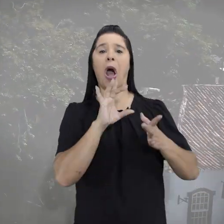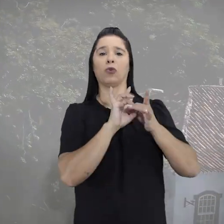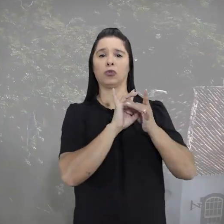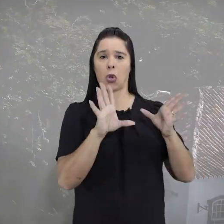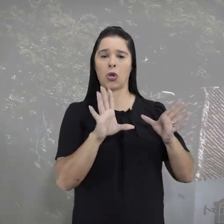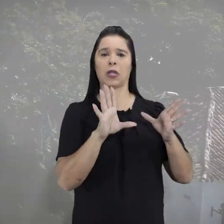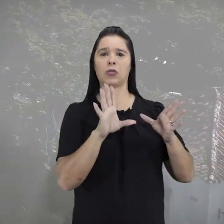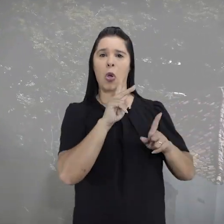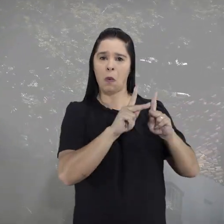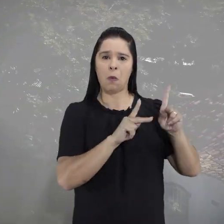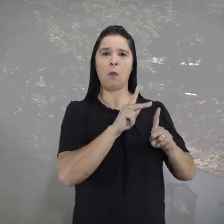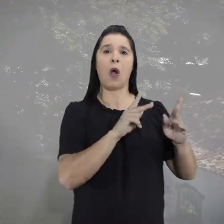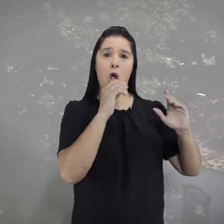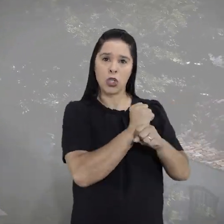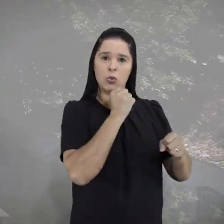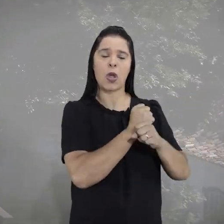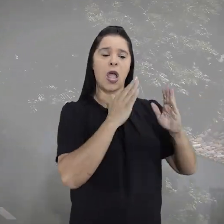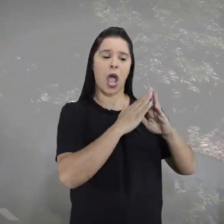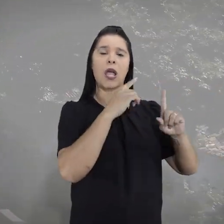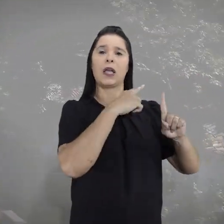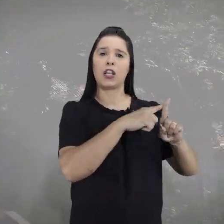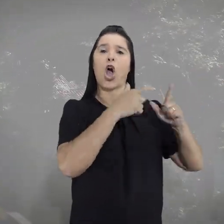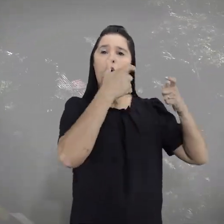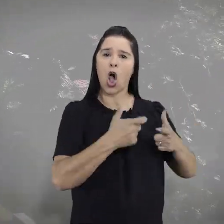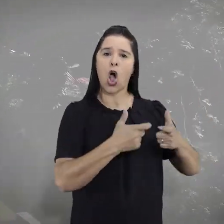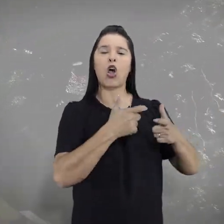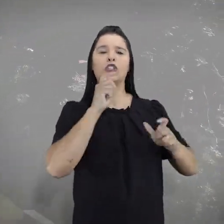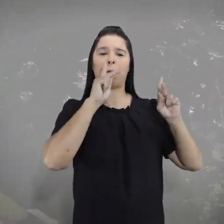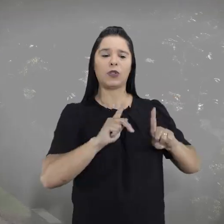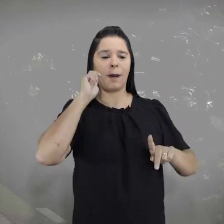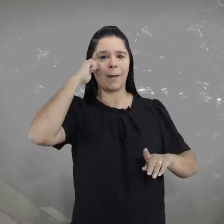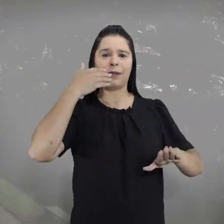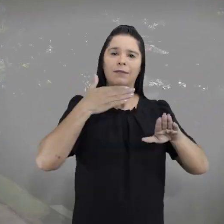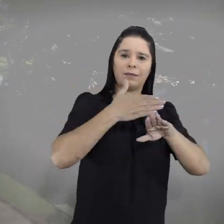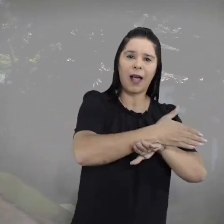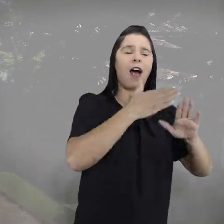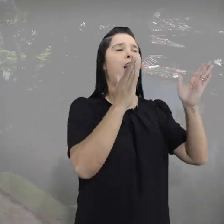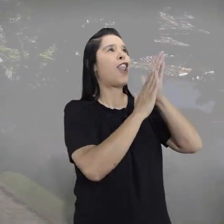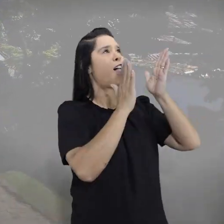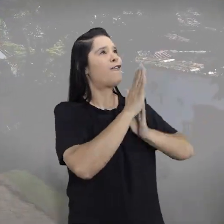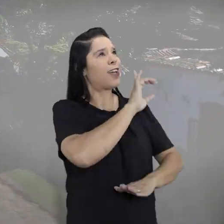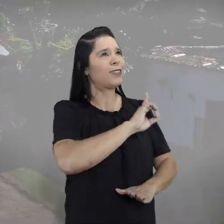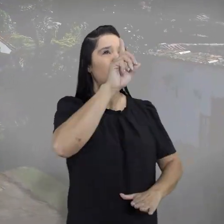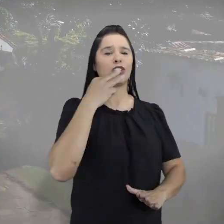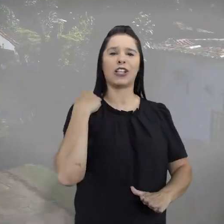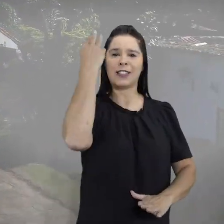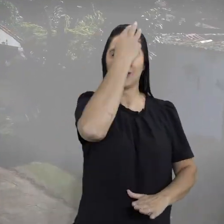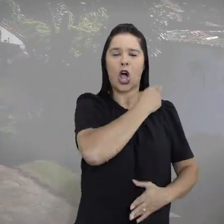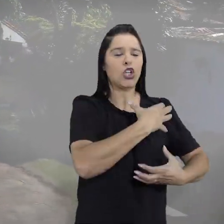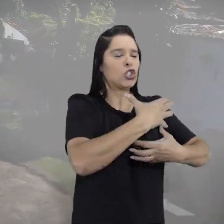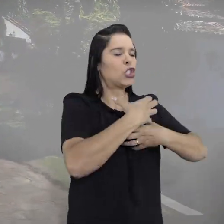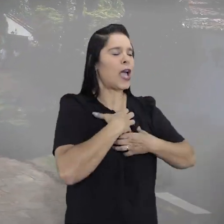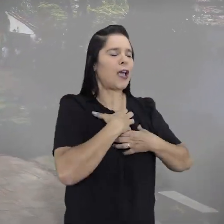autorizou a construção da igreja, que é onde os negros poderiam entrar e louvar a Deus, louvar a Nossa Senhora, do jeito